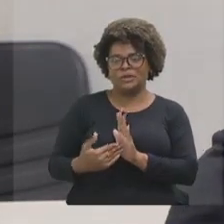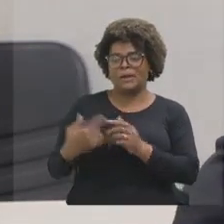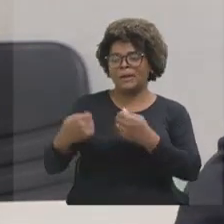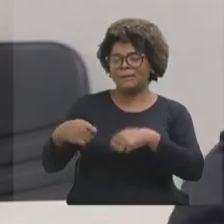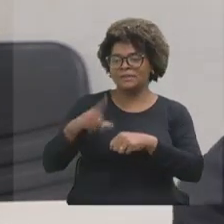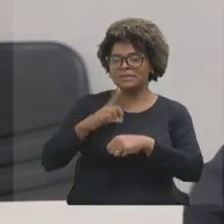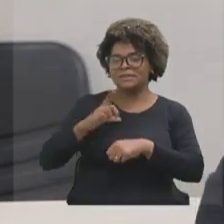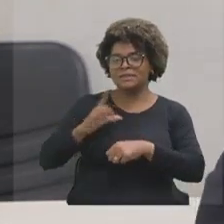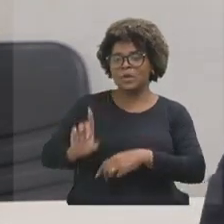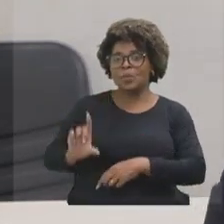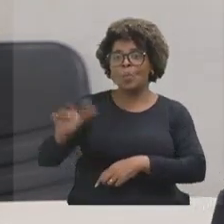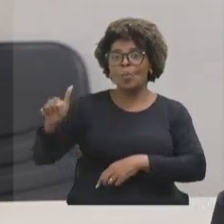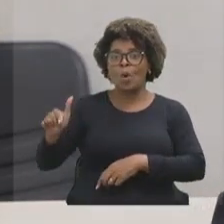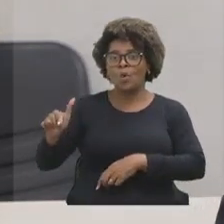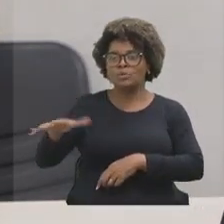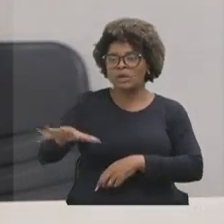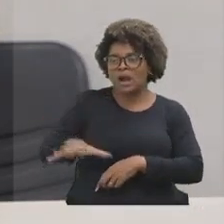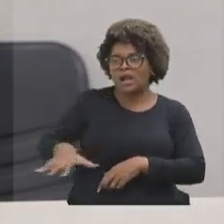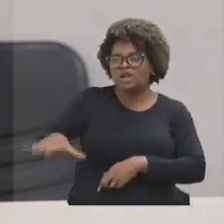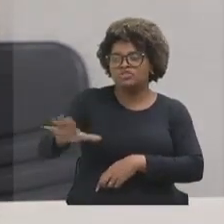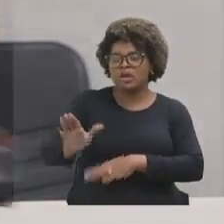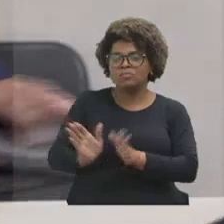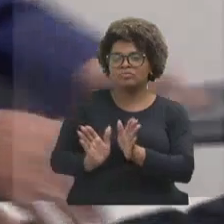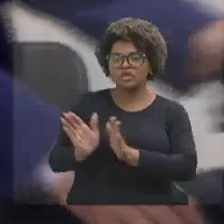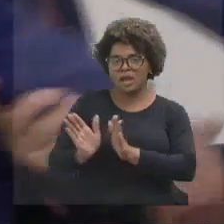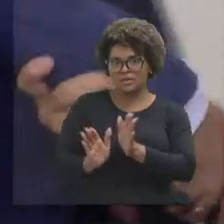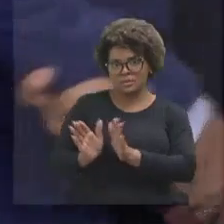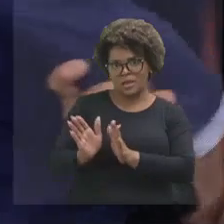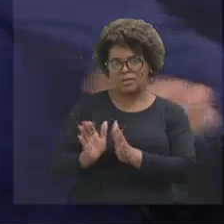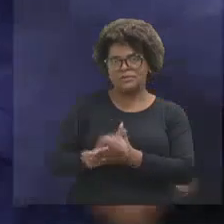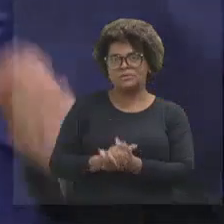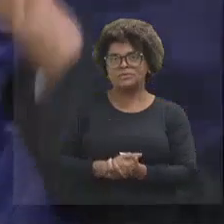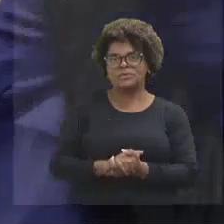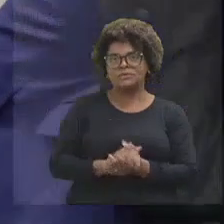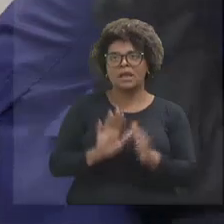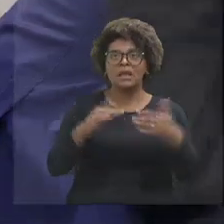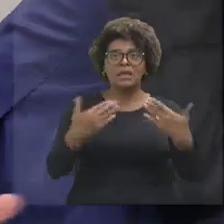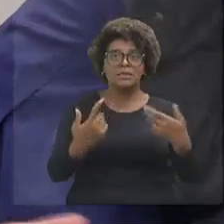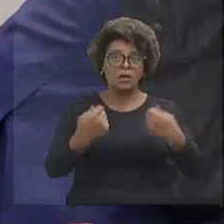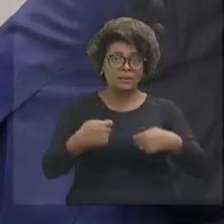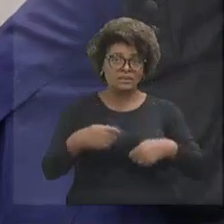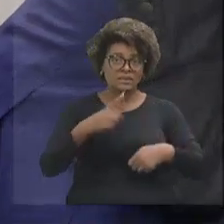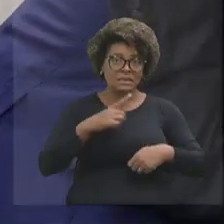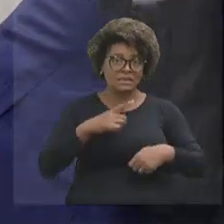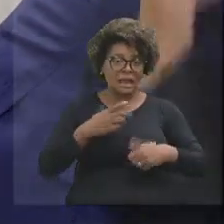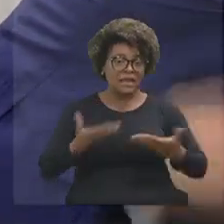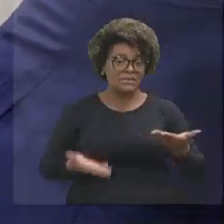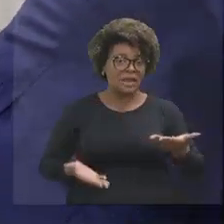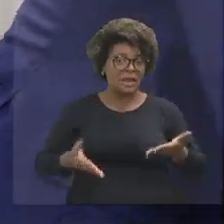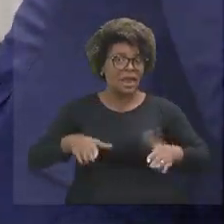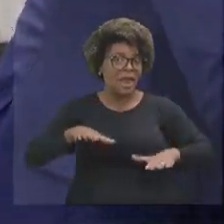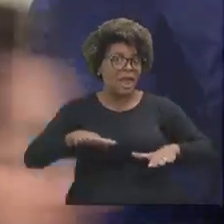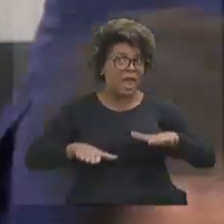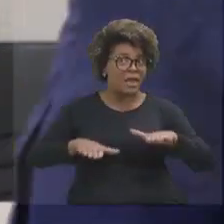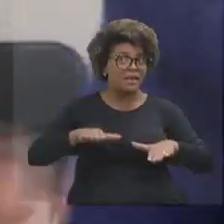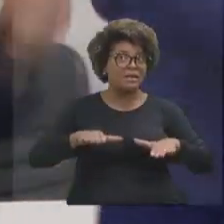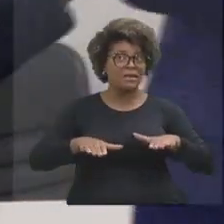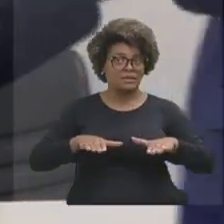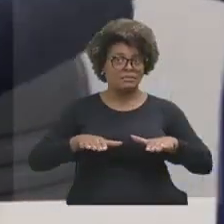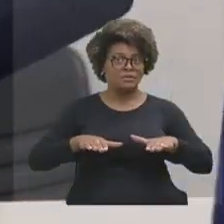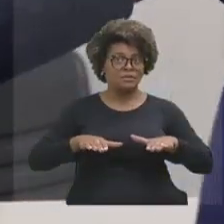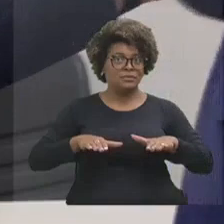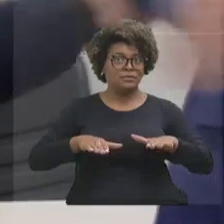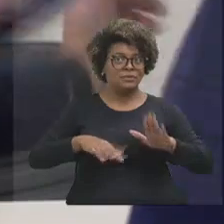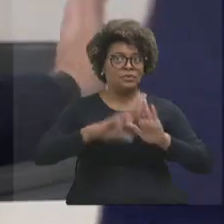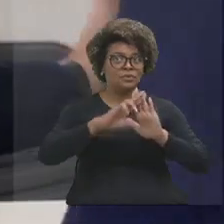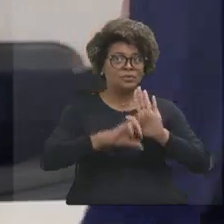do que a própria macrorregião Então temos que achar o equilíbrio dos parâmetros e mais também garantiu o acesso